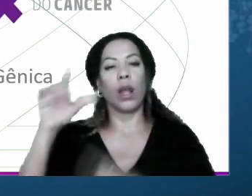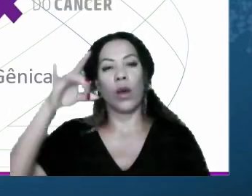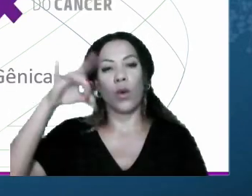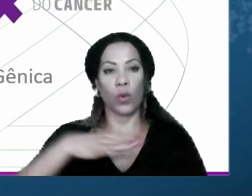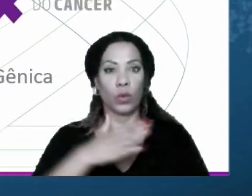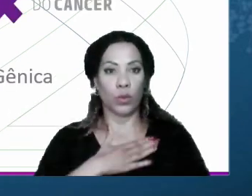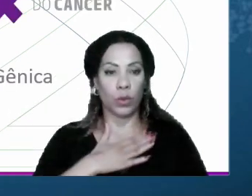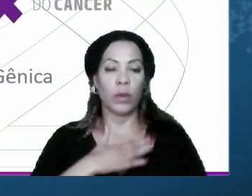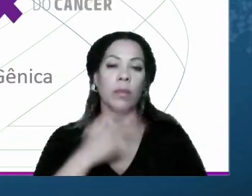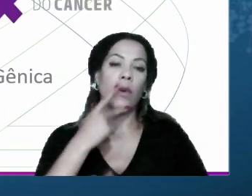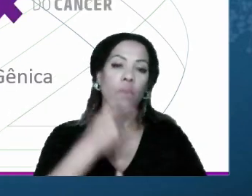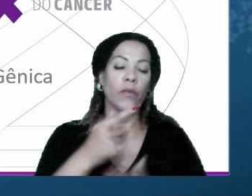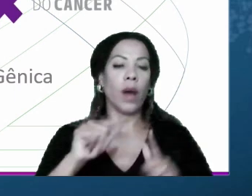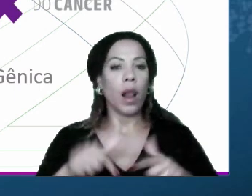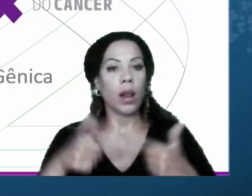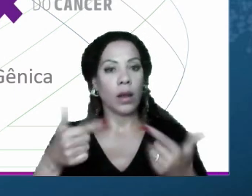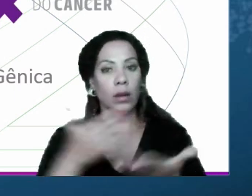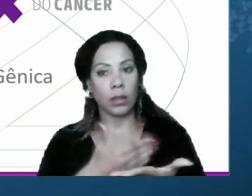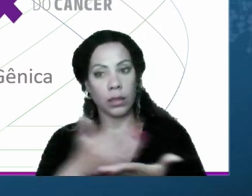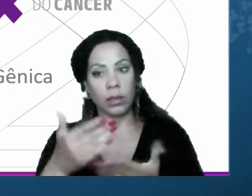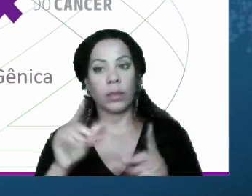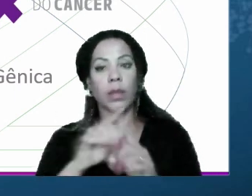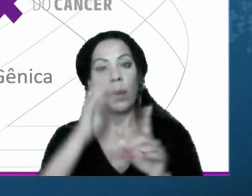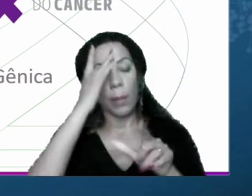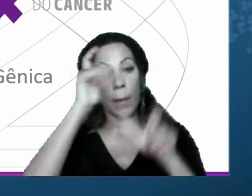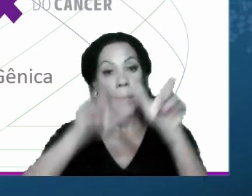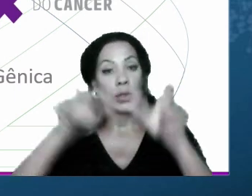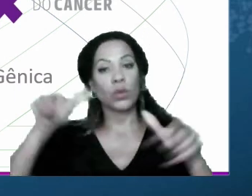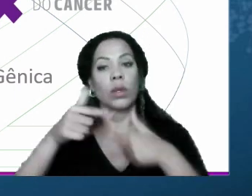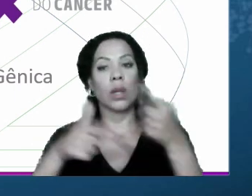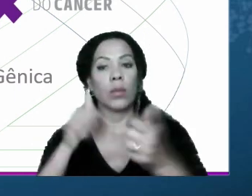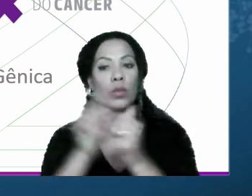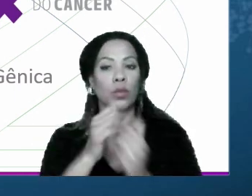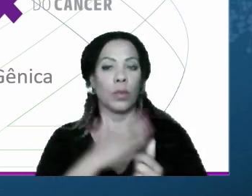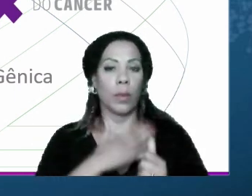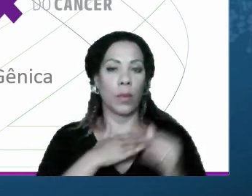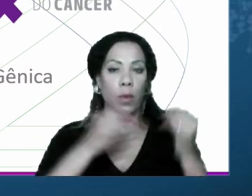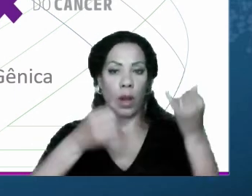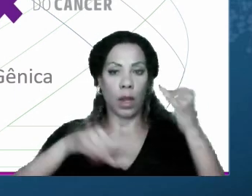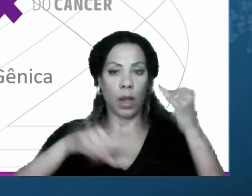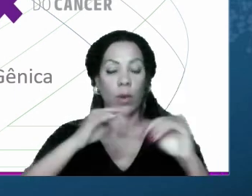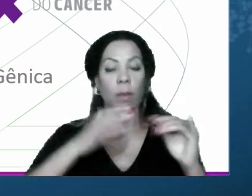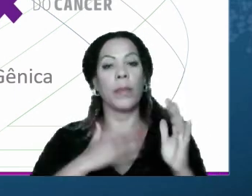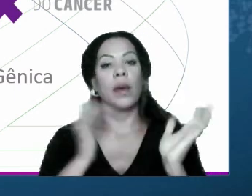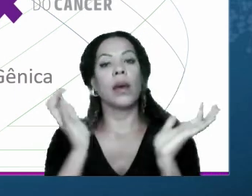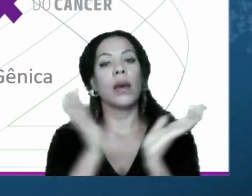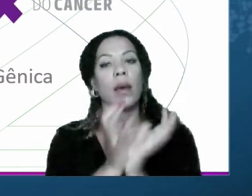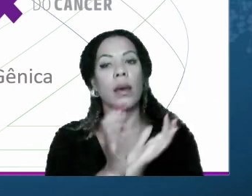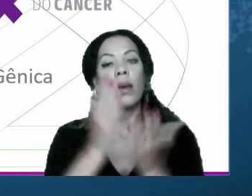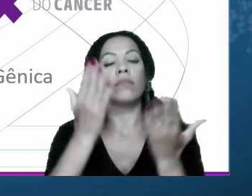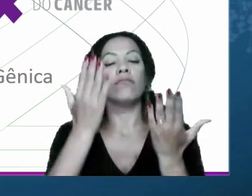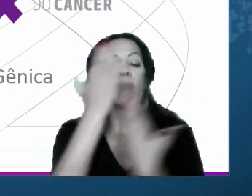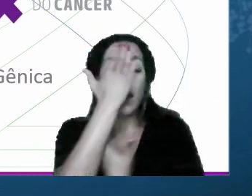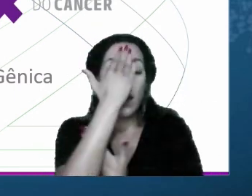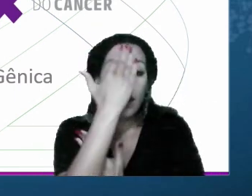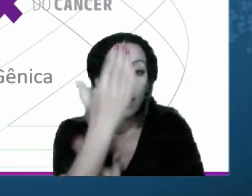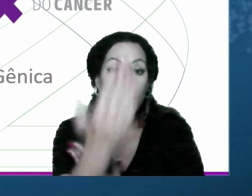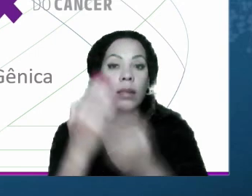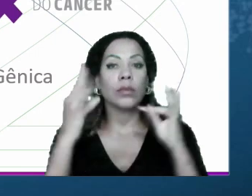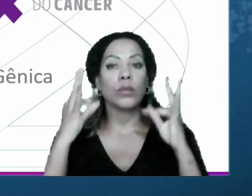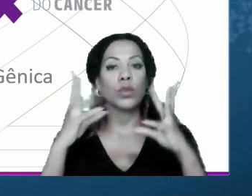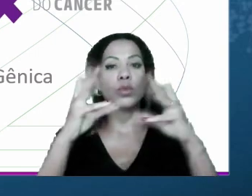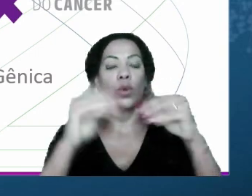das iniciativas e as pessoas do meu laboratório, a minha equipe, e um grande agradecimento a todas